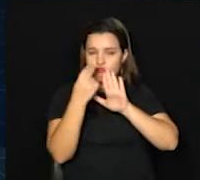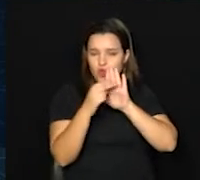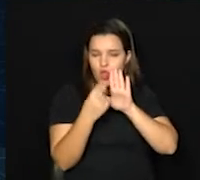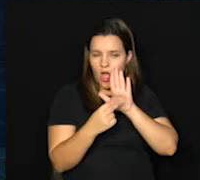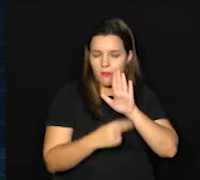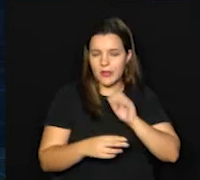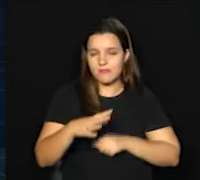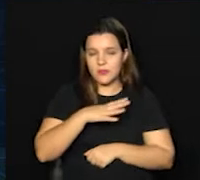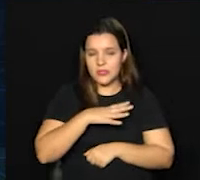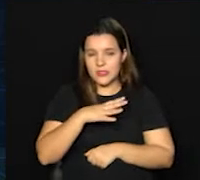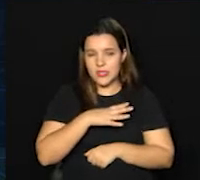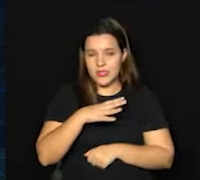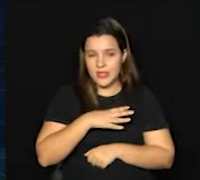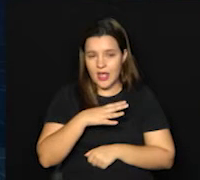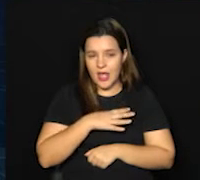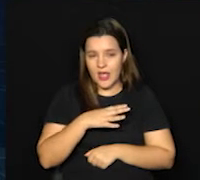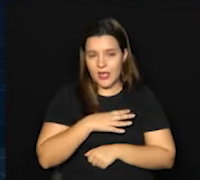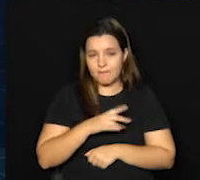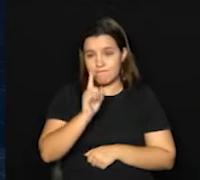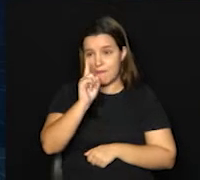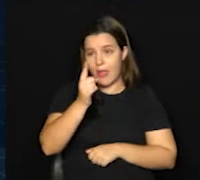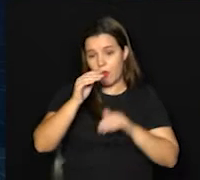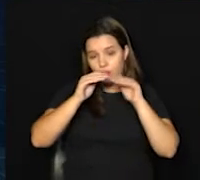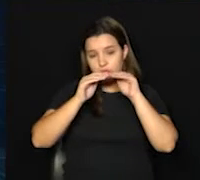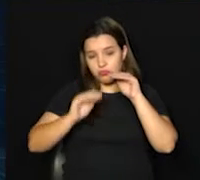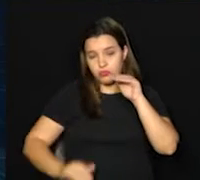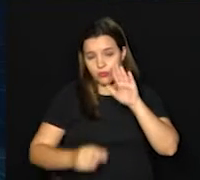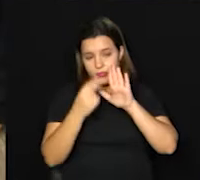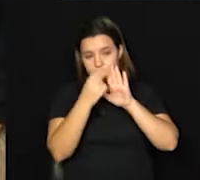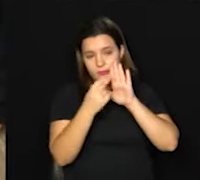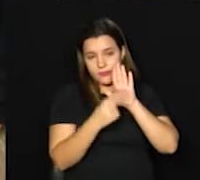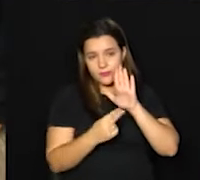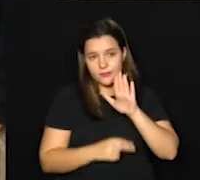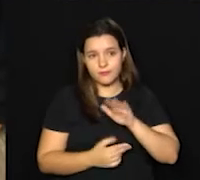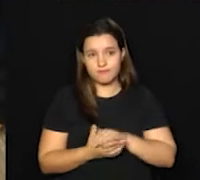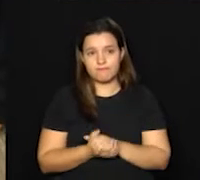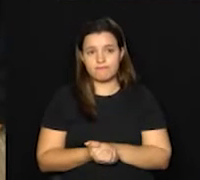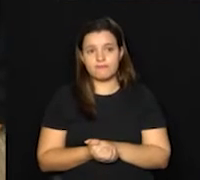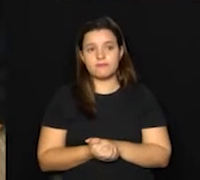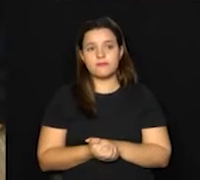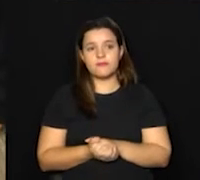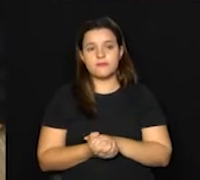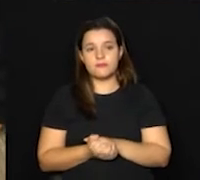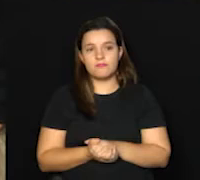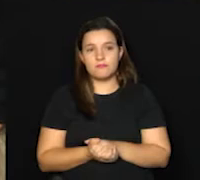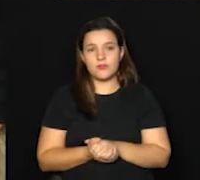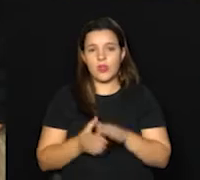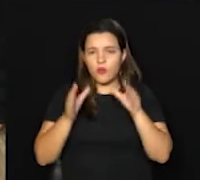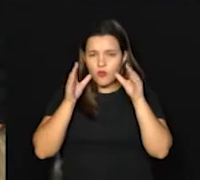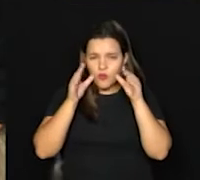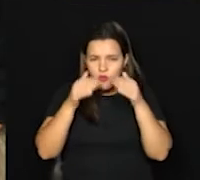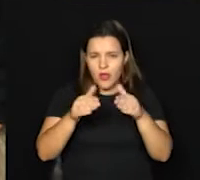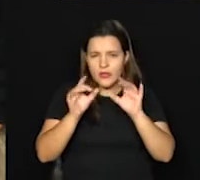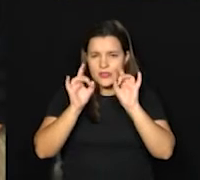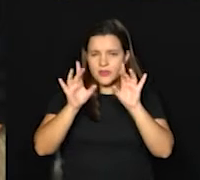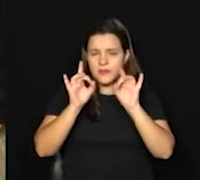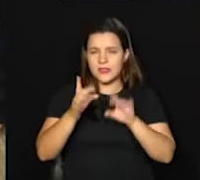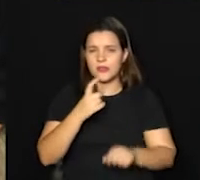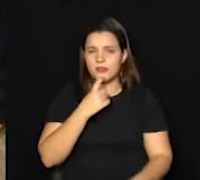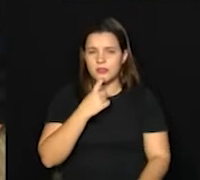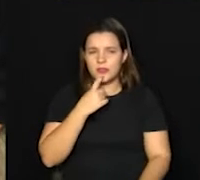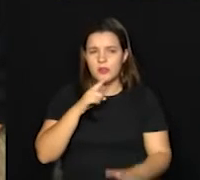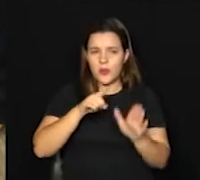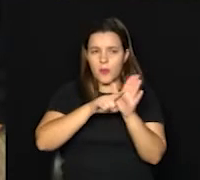e Morungaba com 167 casos. Ô Mina, falando especificamente da cidade de Campinas, sobre os dados, né,